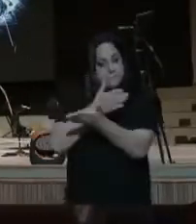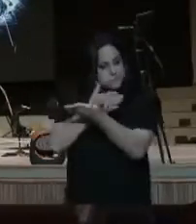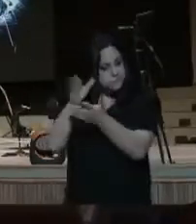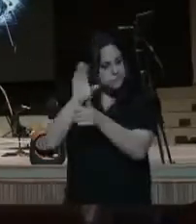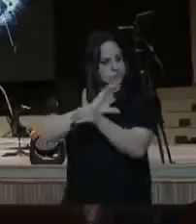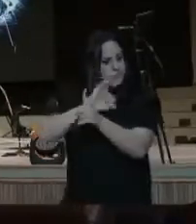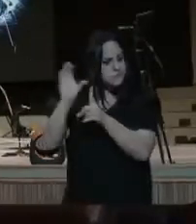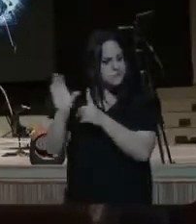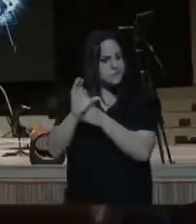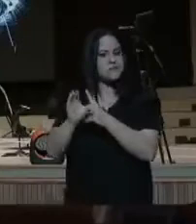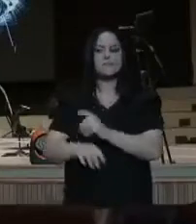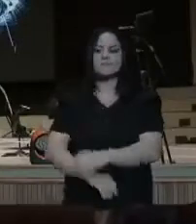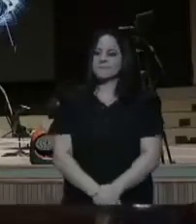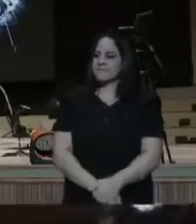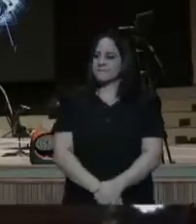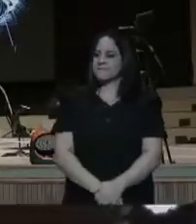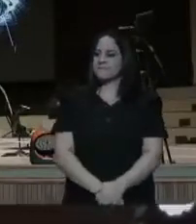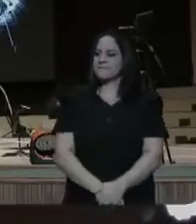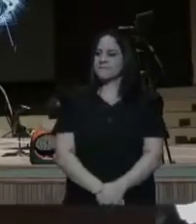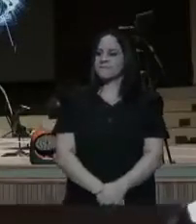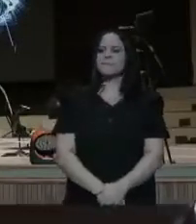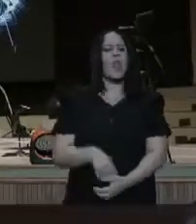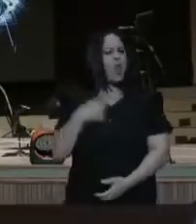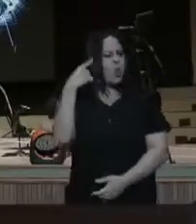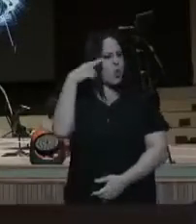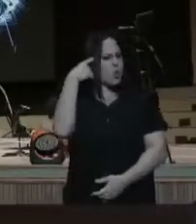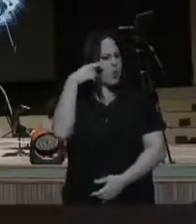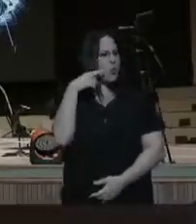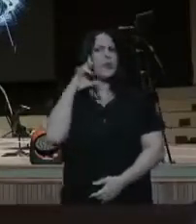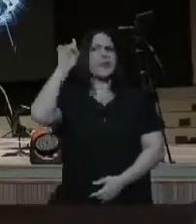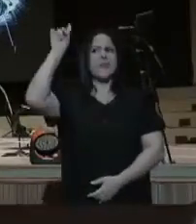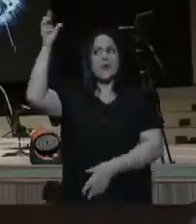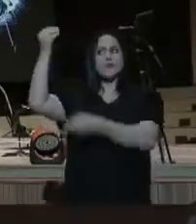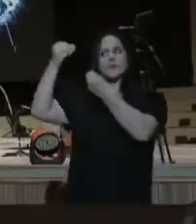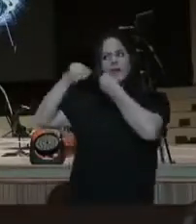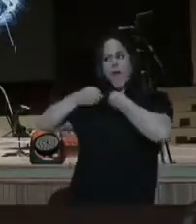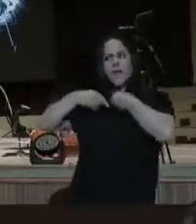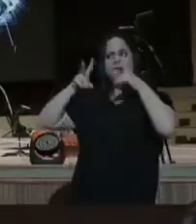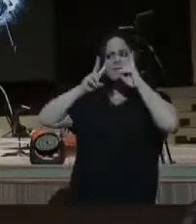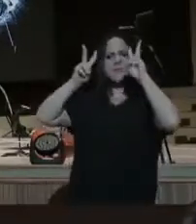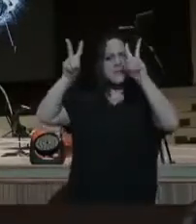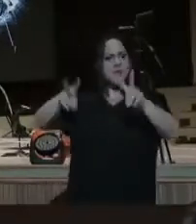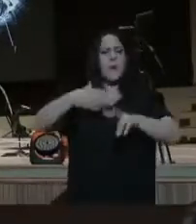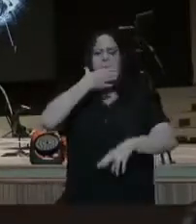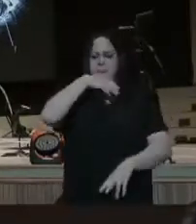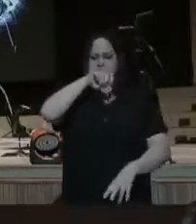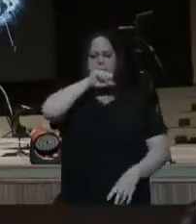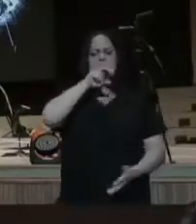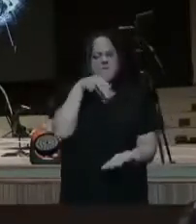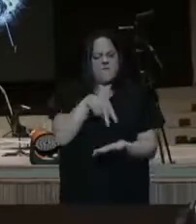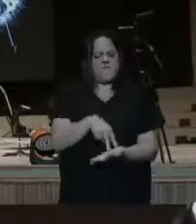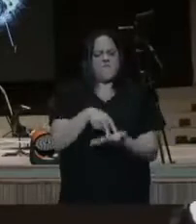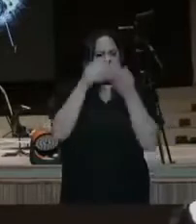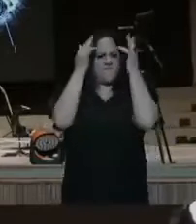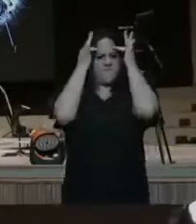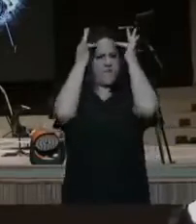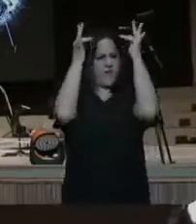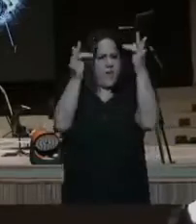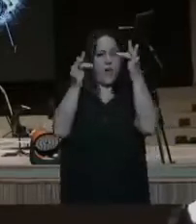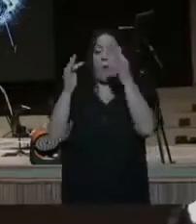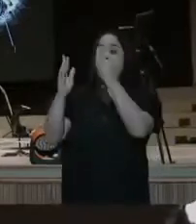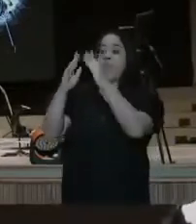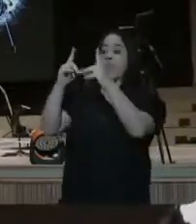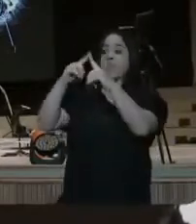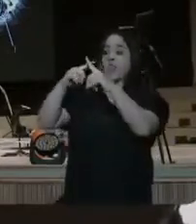que loucura quando deus nos fala nos dá uma visão que meu pai se manter fiel é a igreja cresceu num